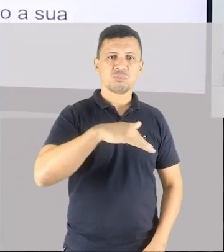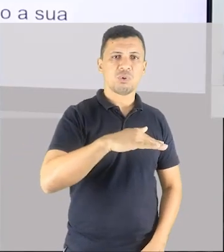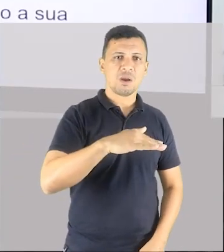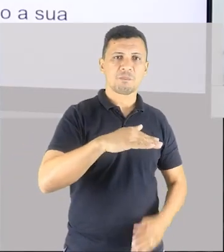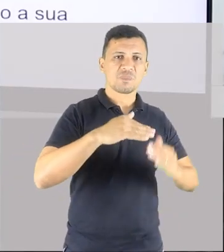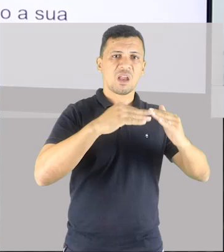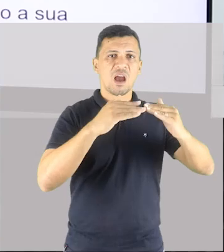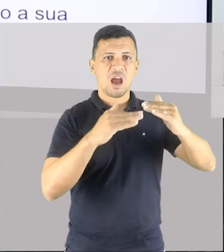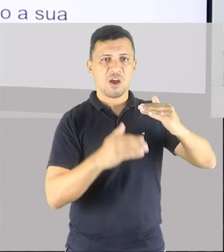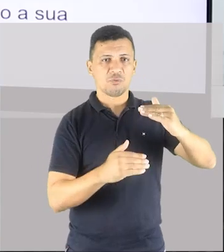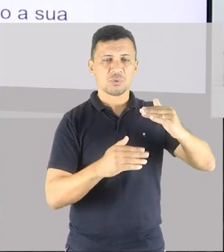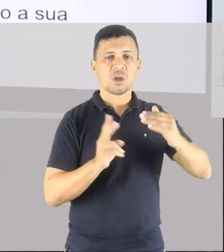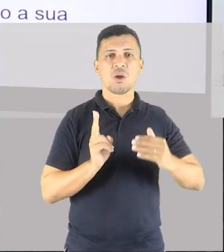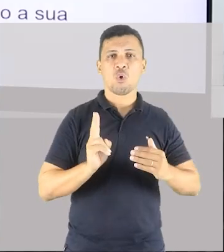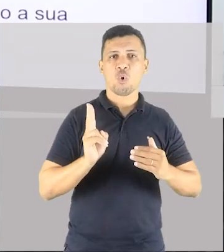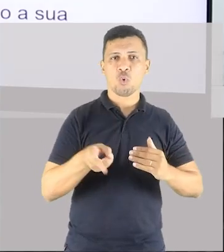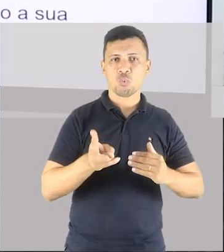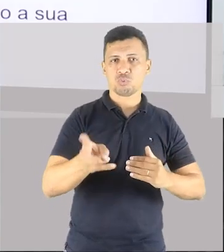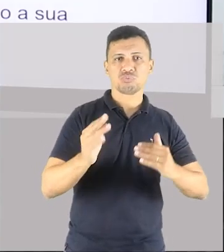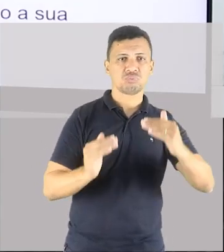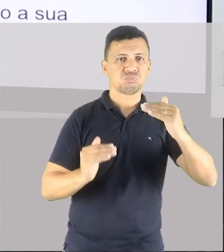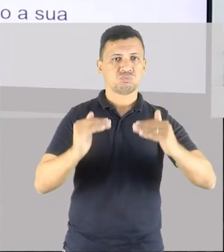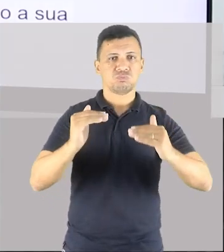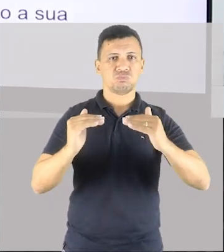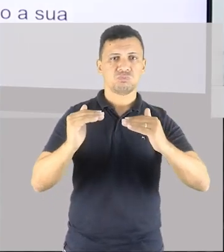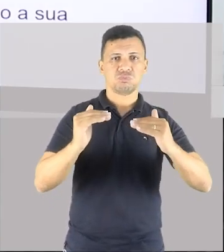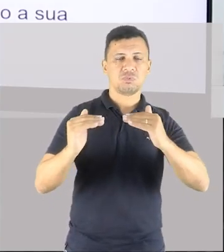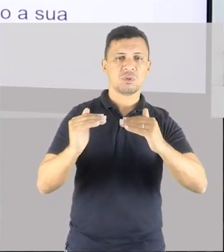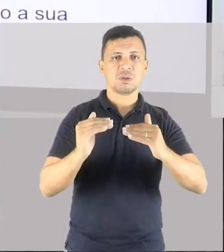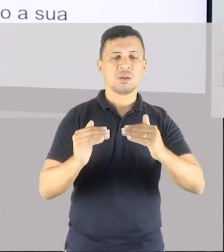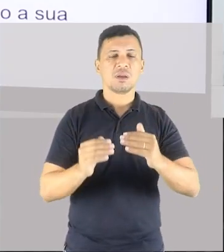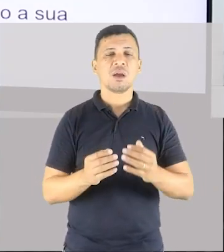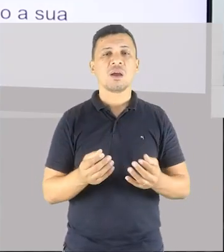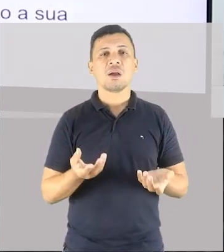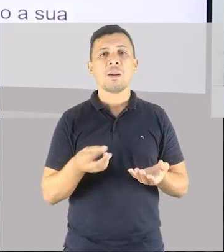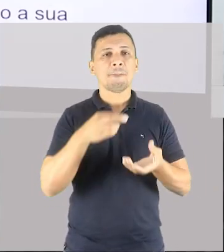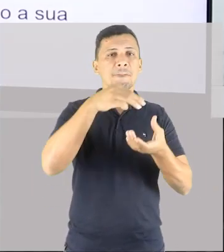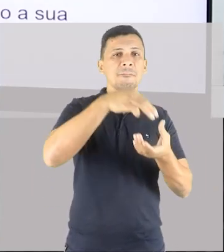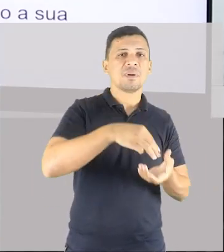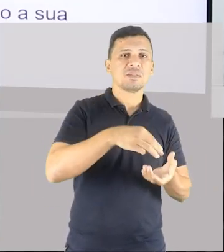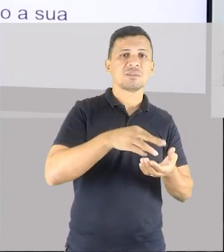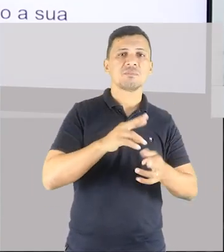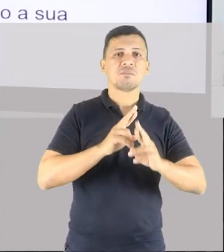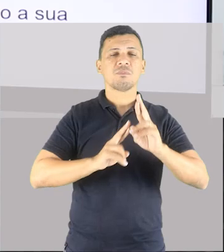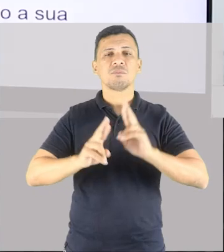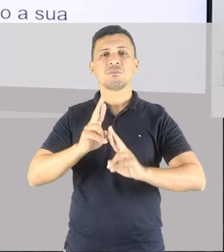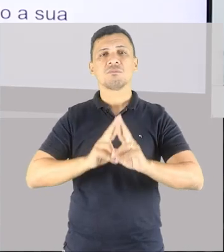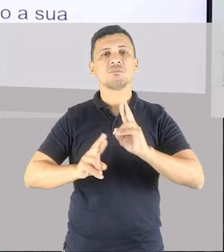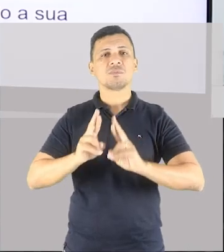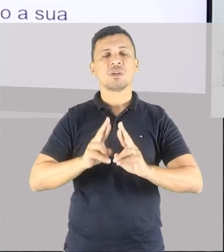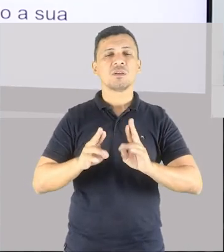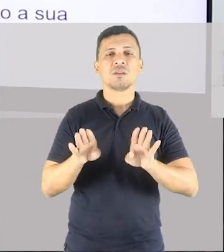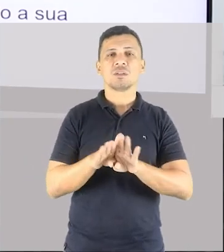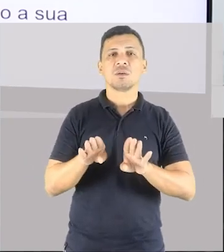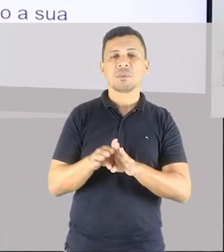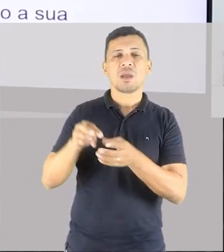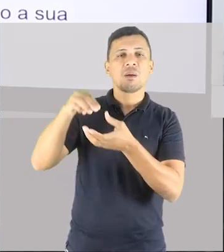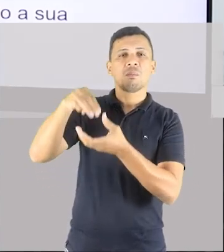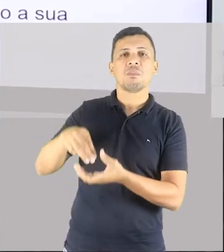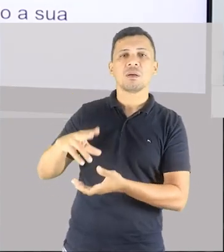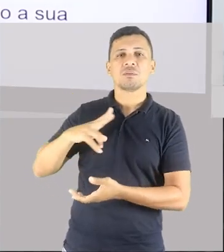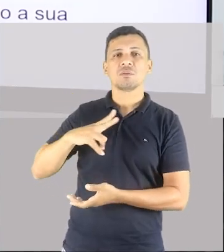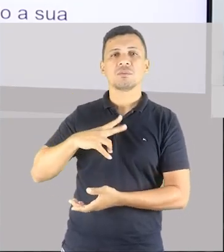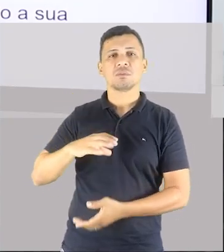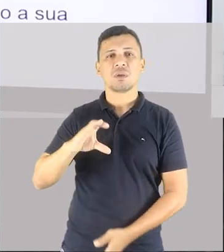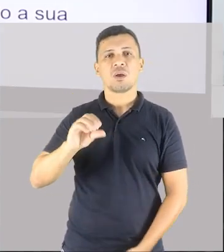em equilíbrio de acordo com a relação entre a massa específica do fluido e a massa específica